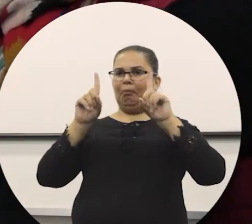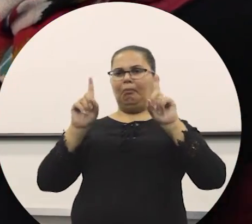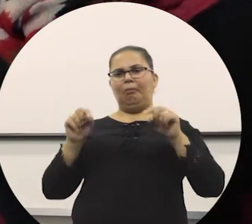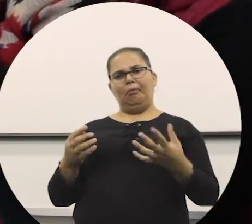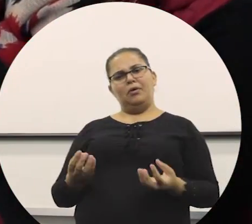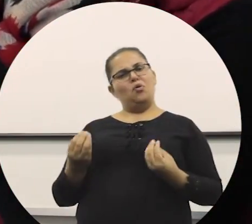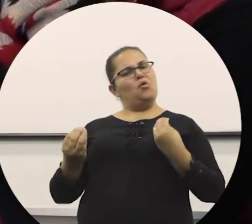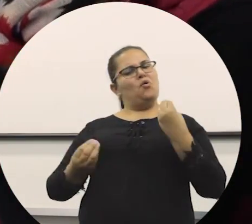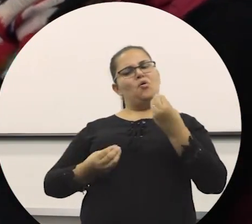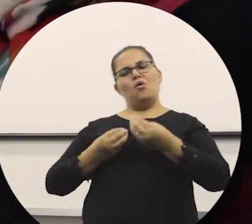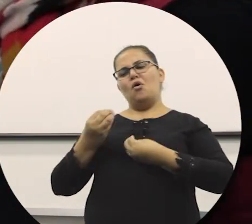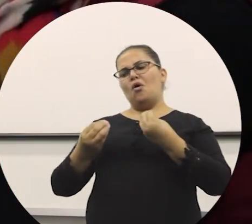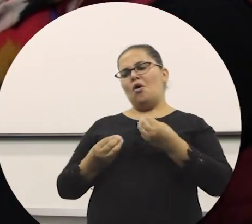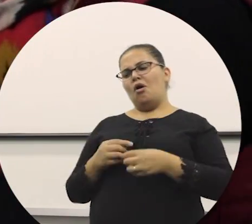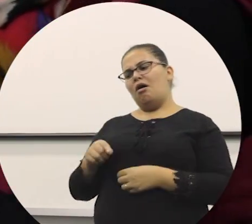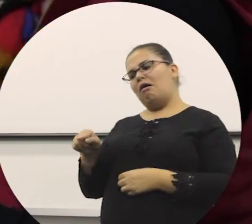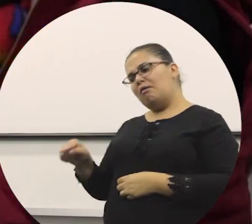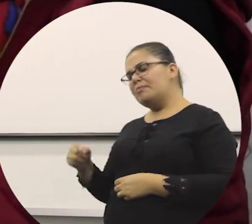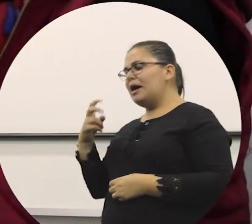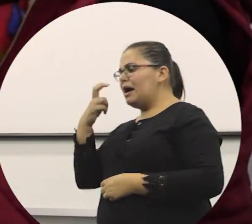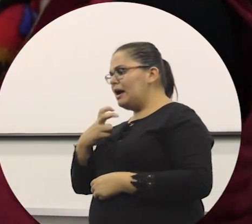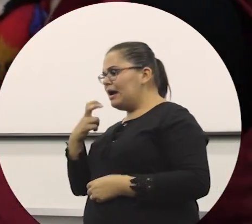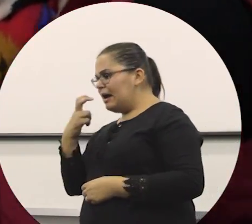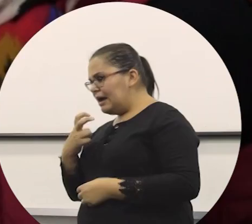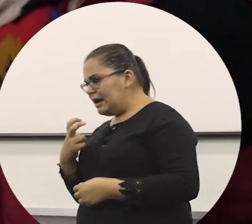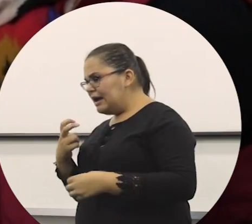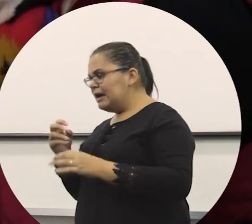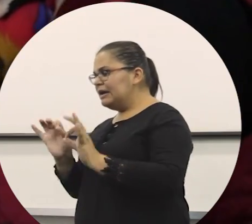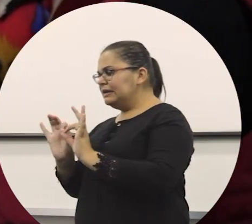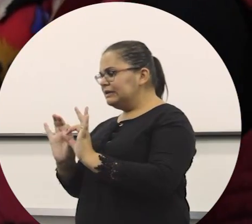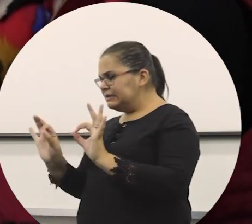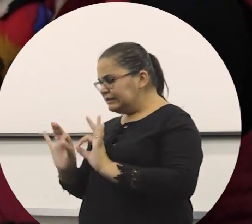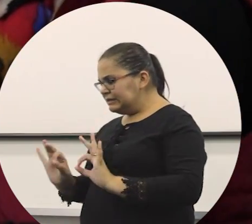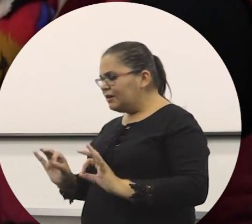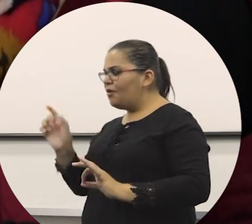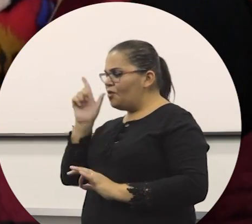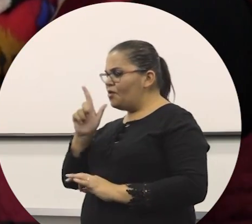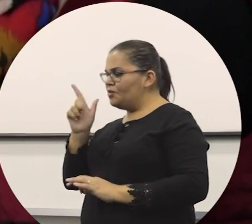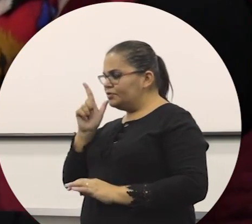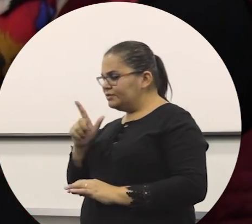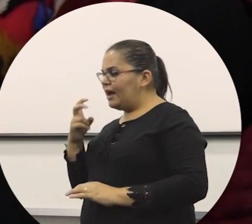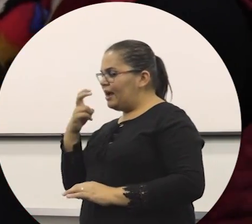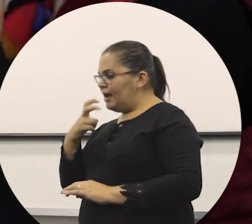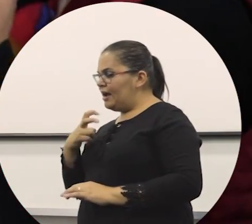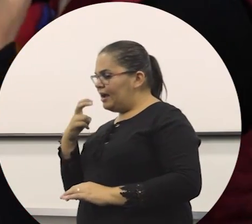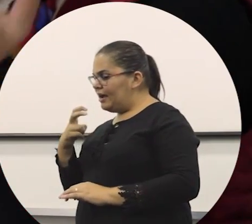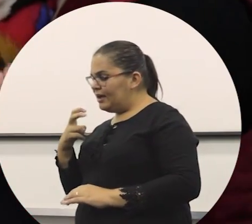incógnita, porque a gente fala: como essa criança faz uma não consegue ainda